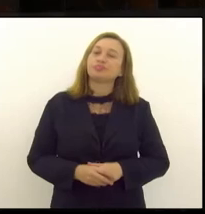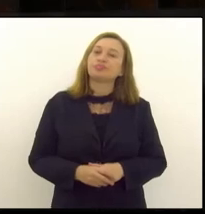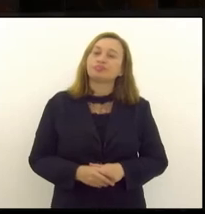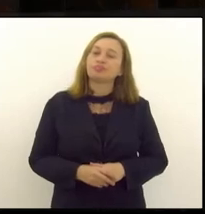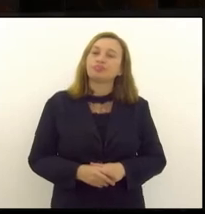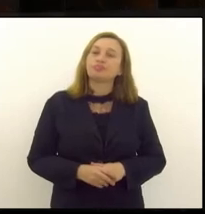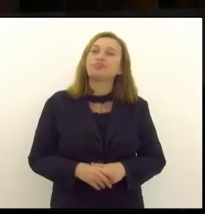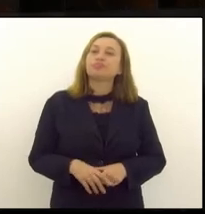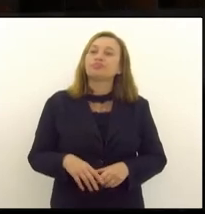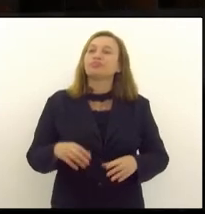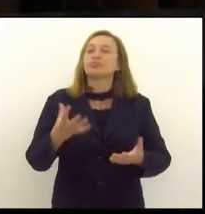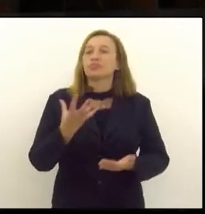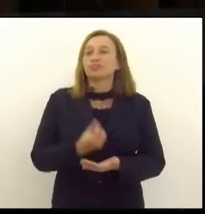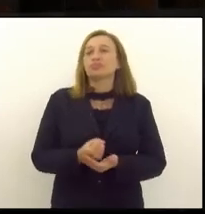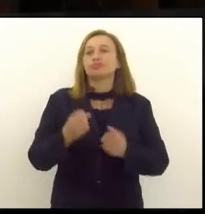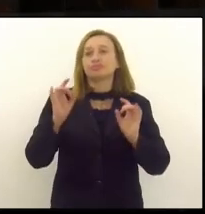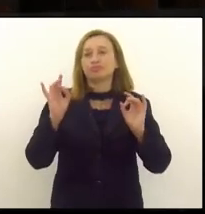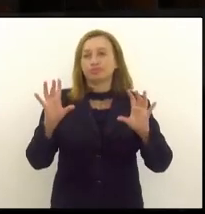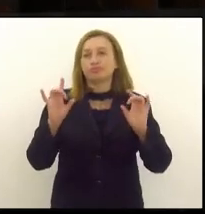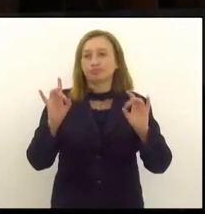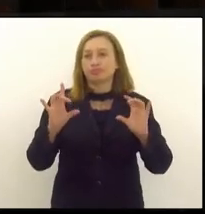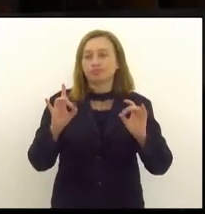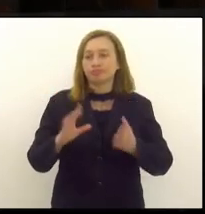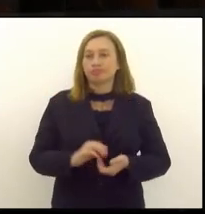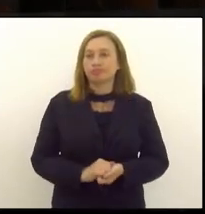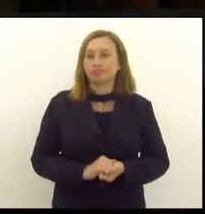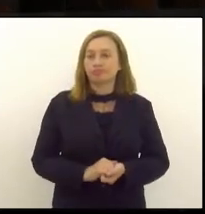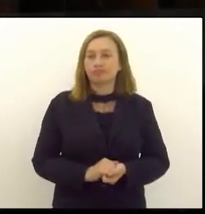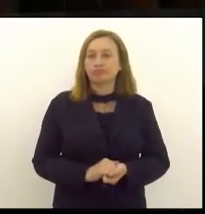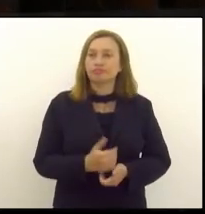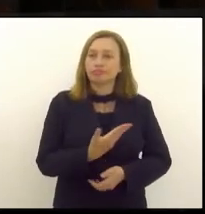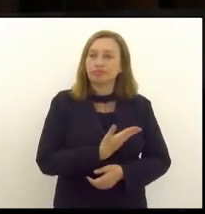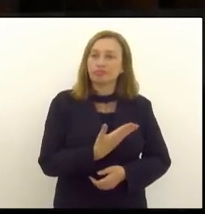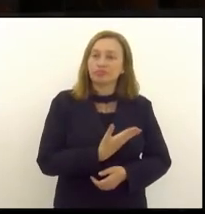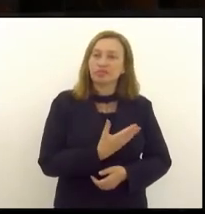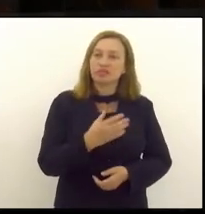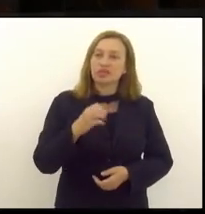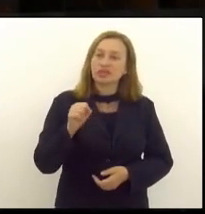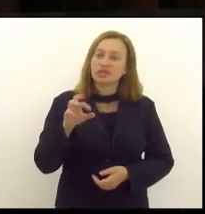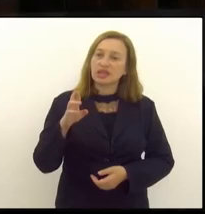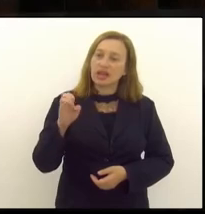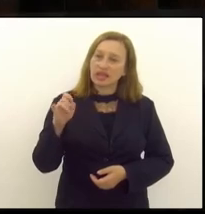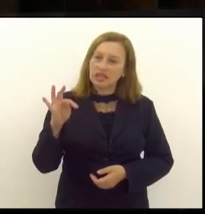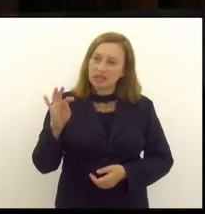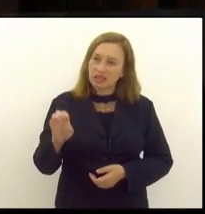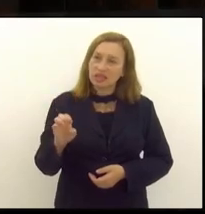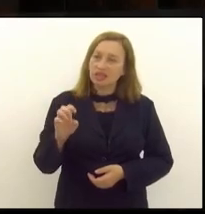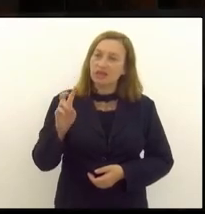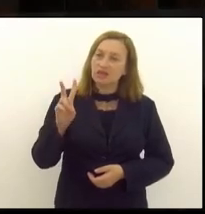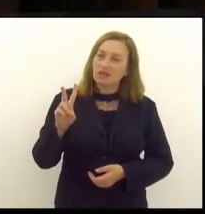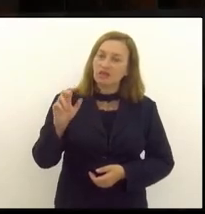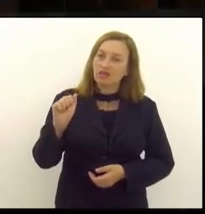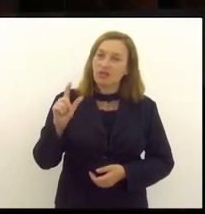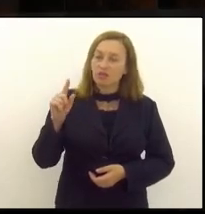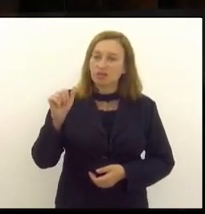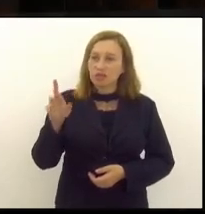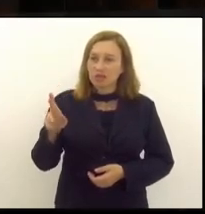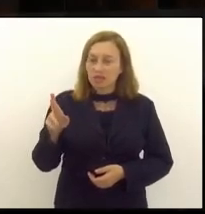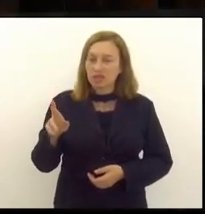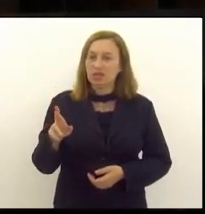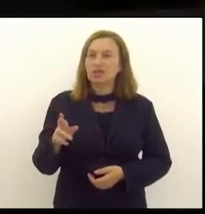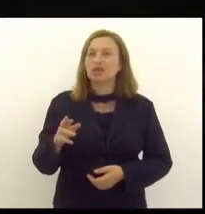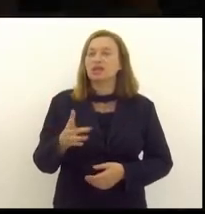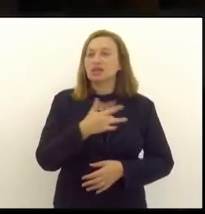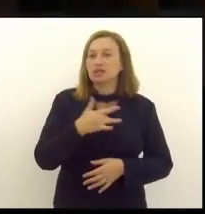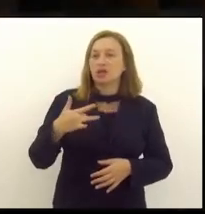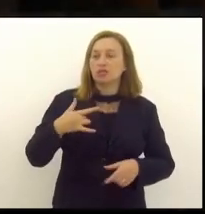quero fazer um registro ainda muito especial aos amigos do Sereste, Valdir, Fabiana. O Centro de Referência em Saúde do